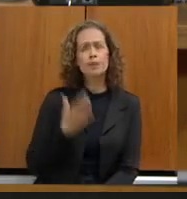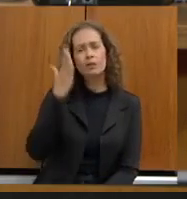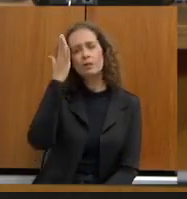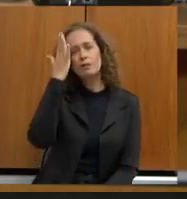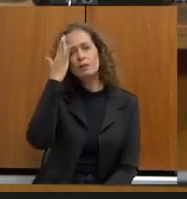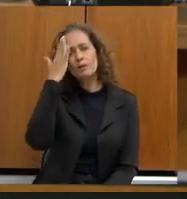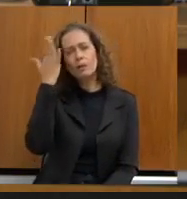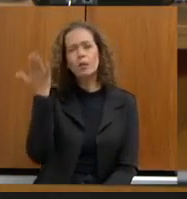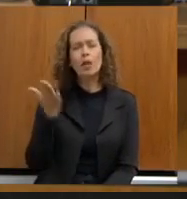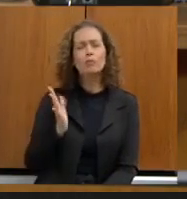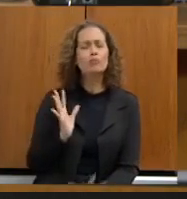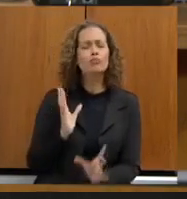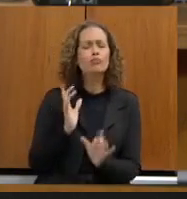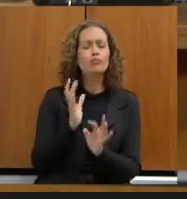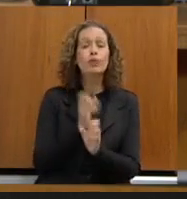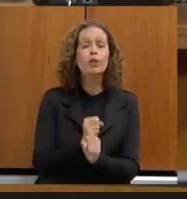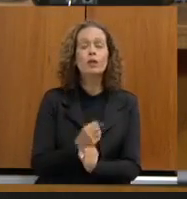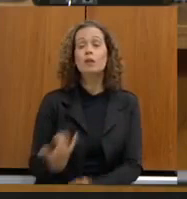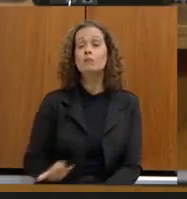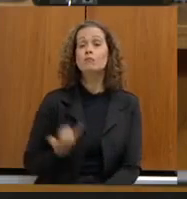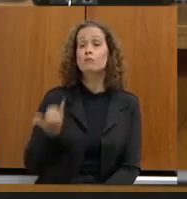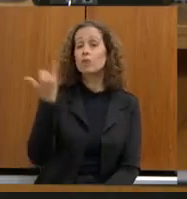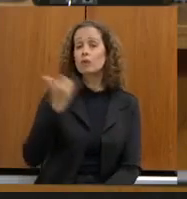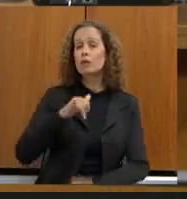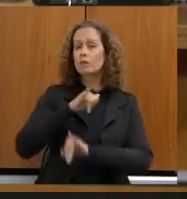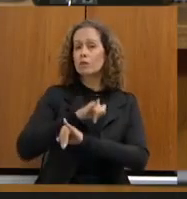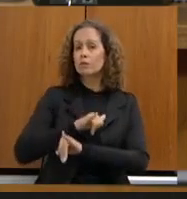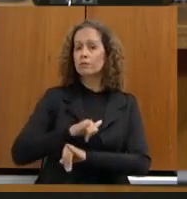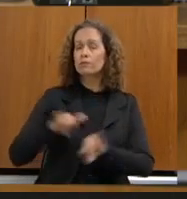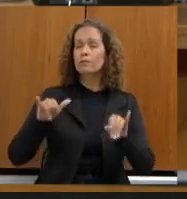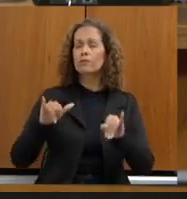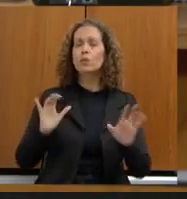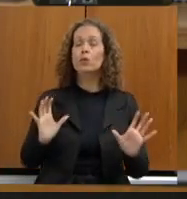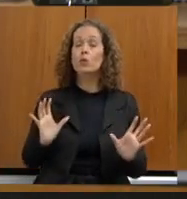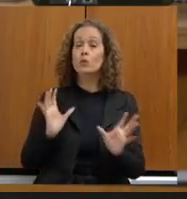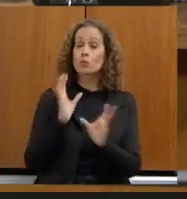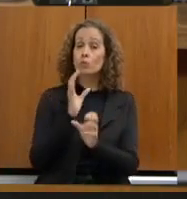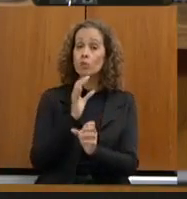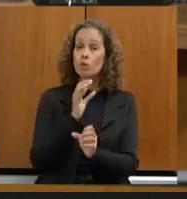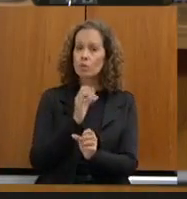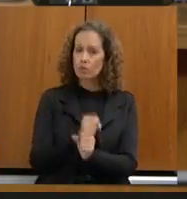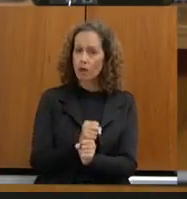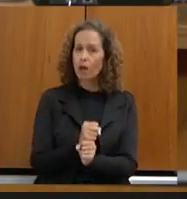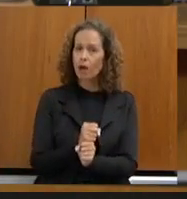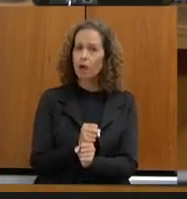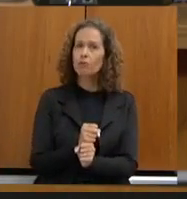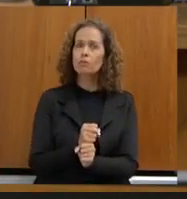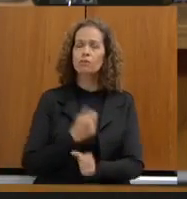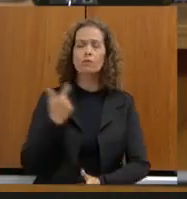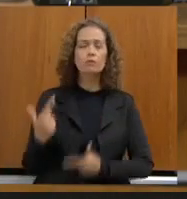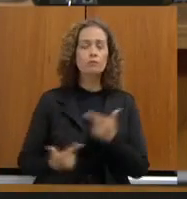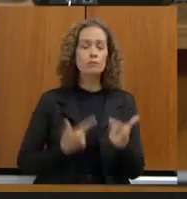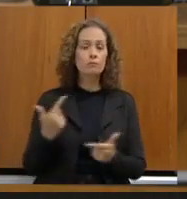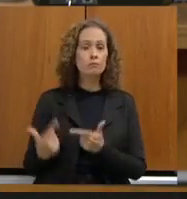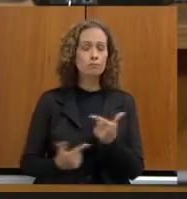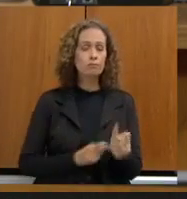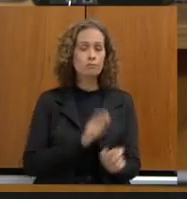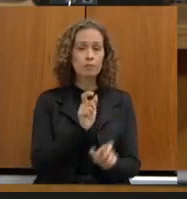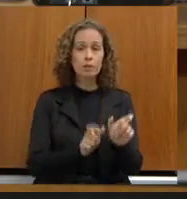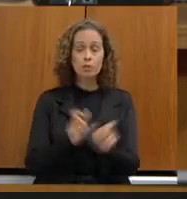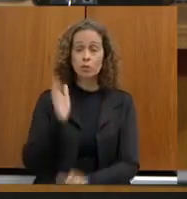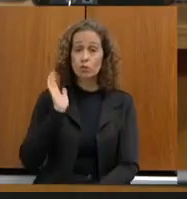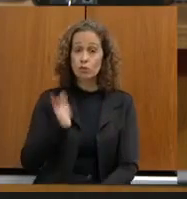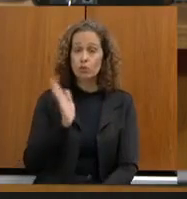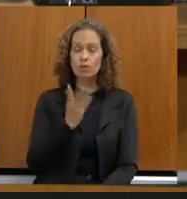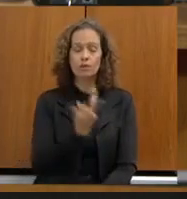relativamente a esses números é importante que se diga um total de servidores e